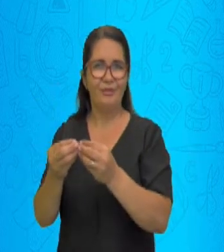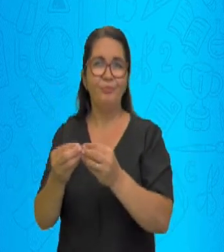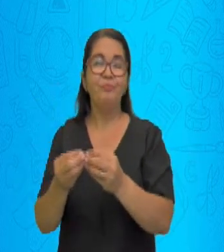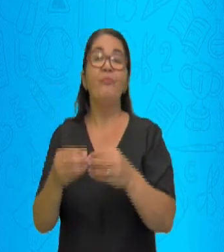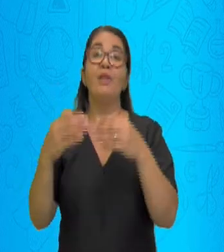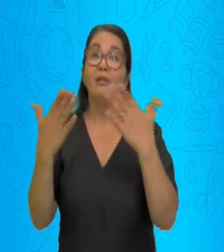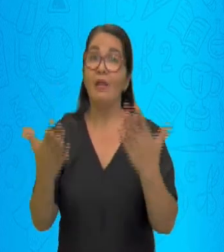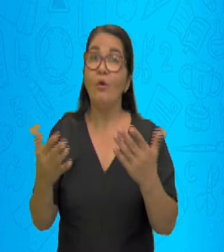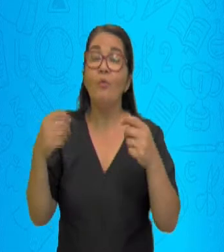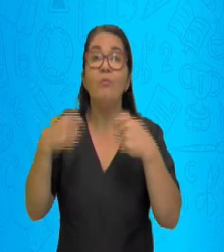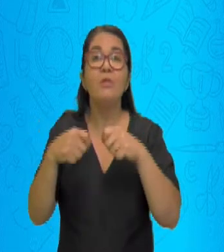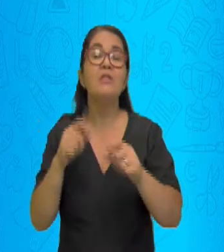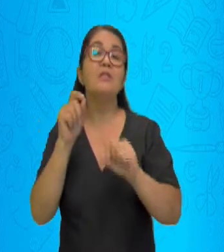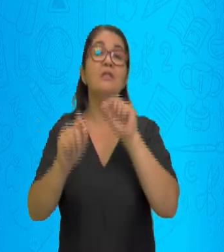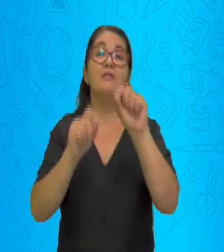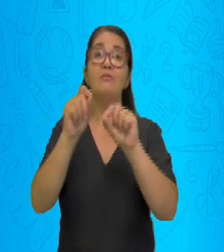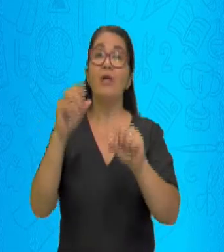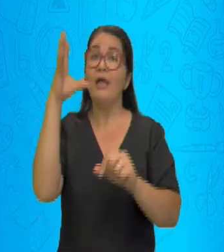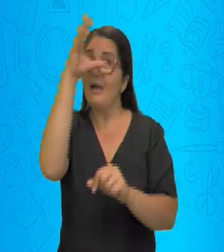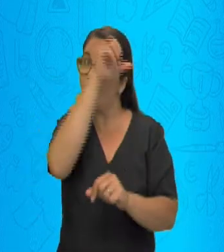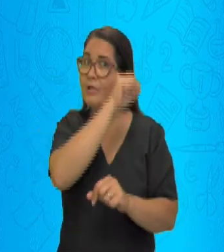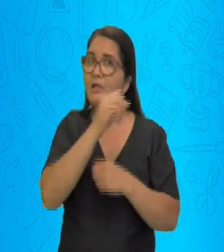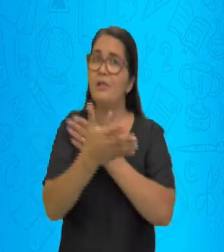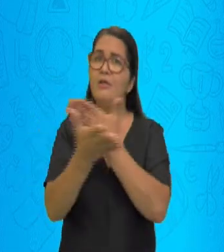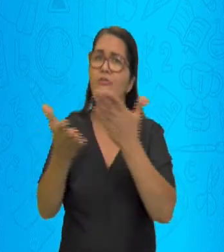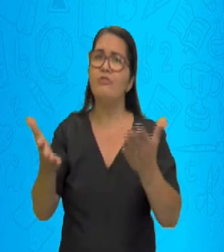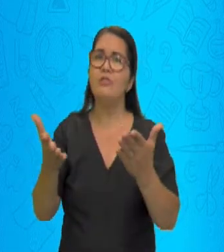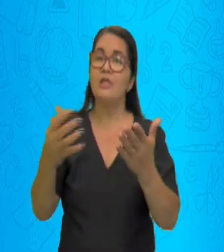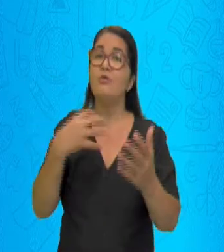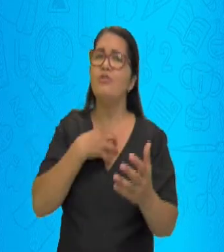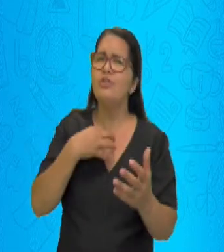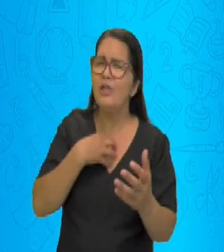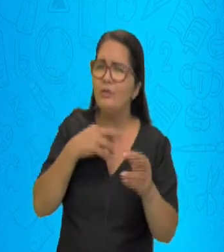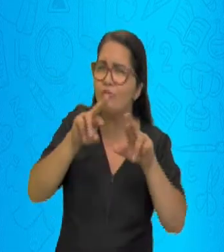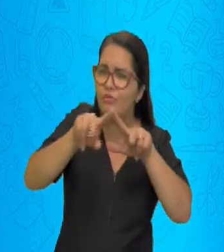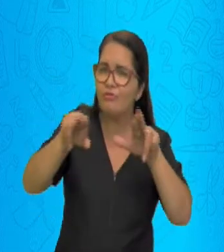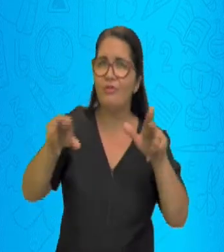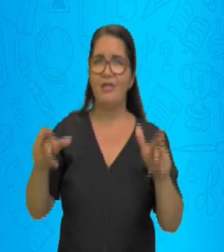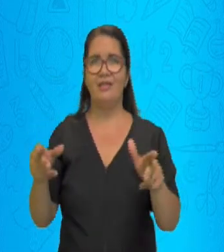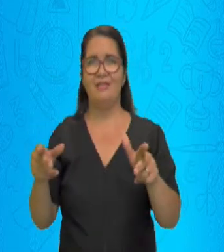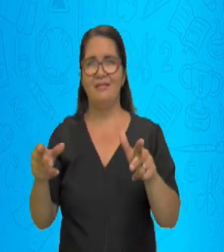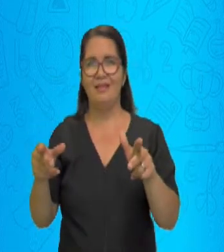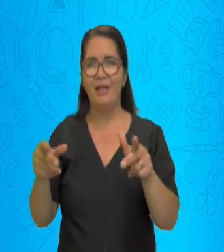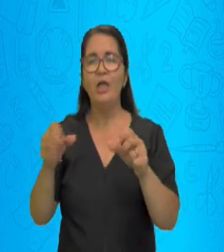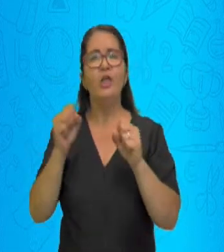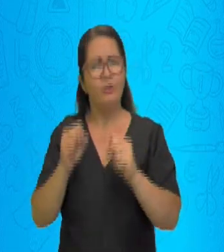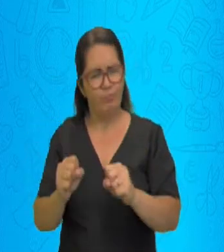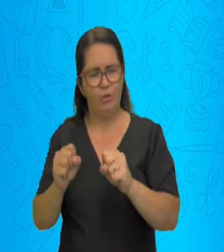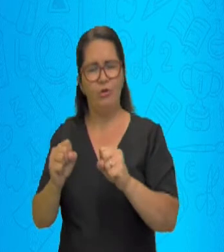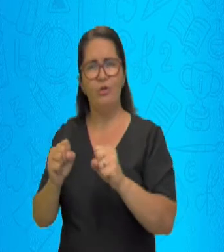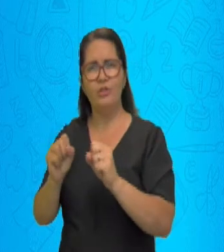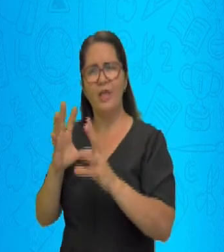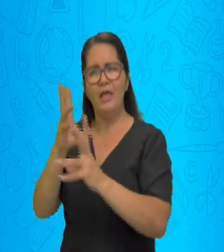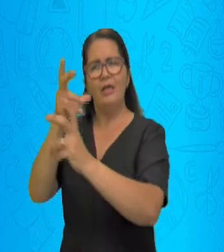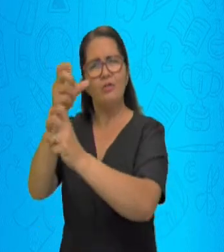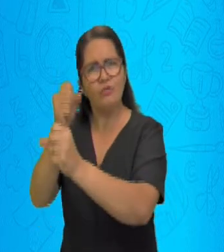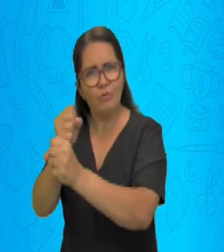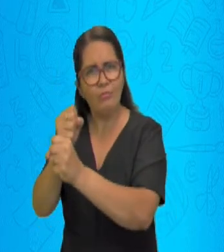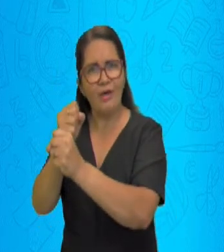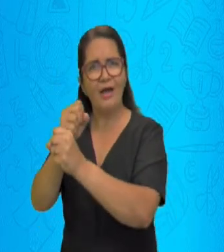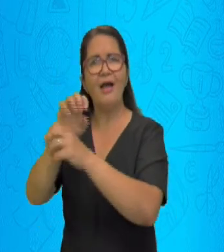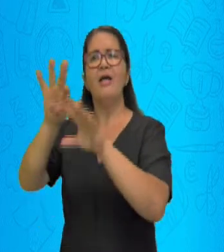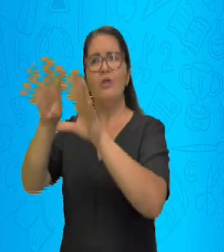Então, nós precisamos aprender várias formas diferentes. Então, aqui nós temos o cálculo da adição. O